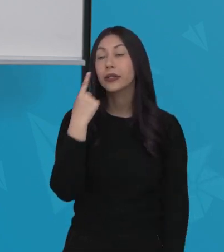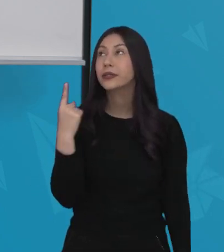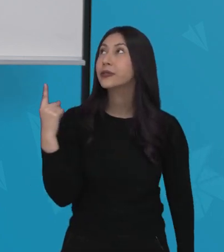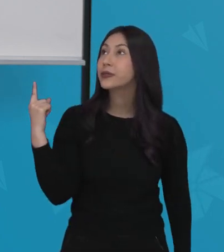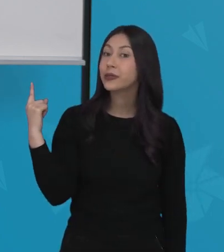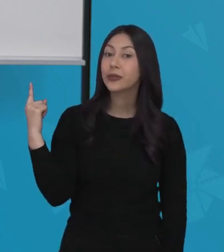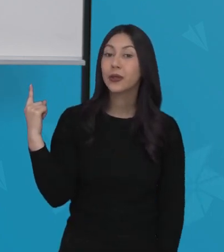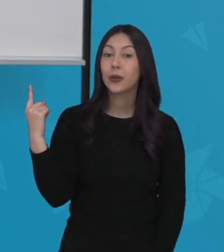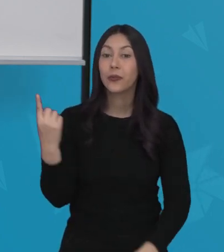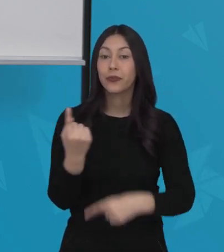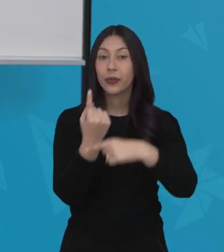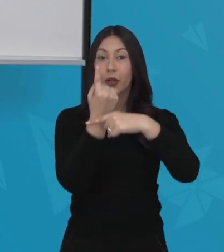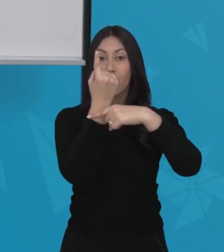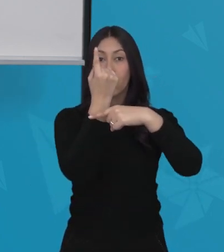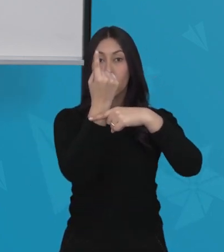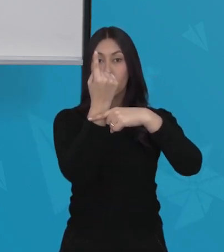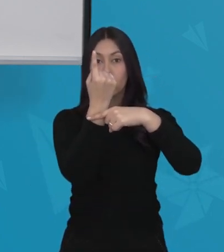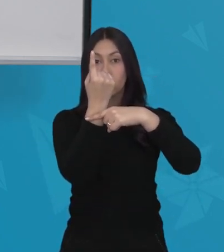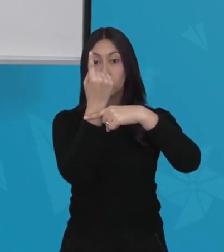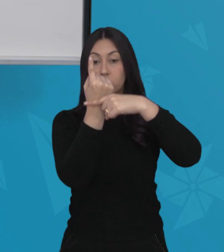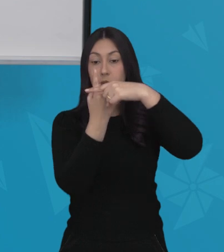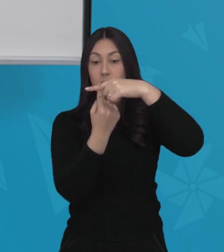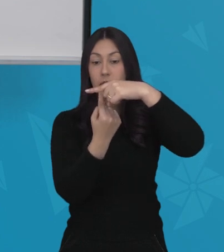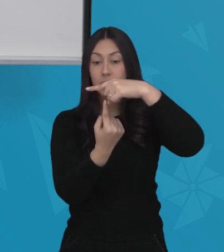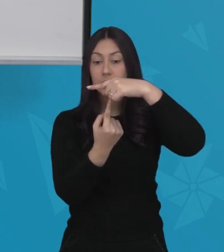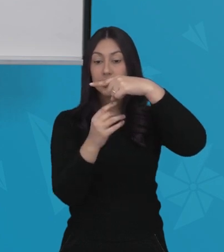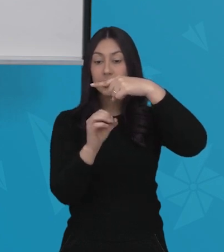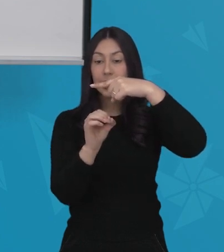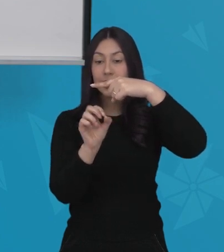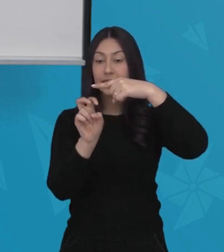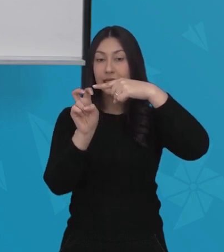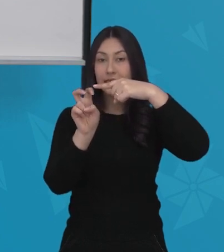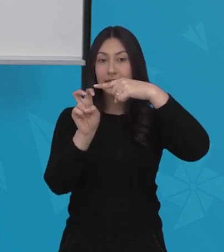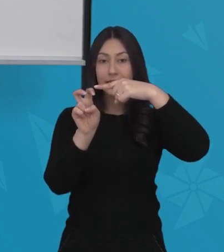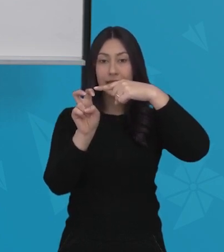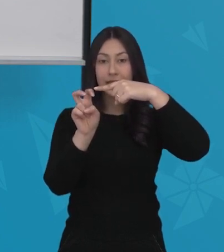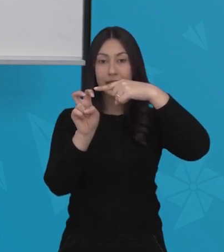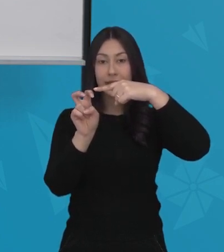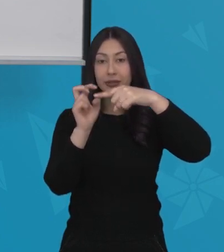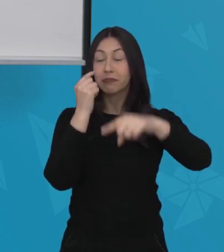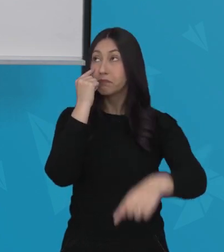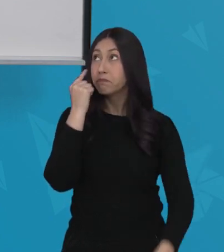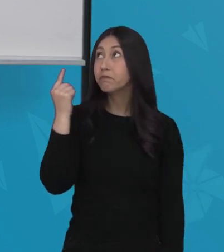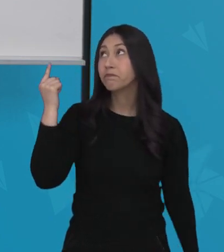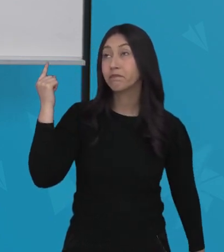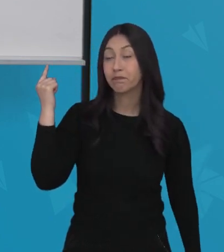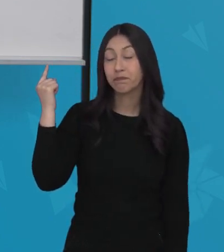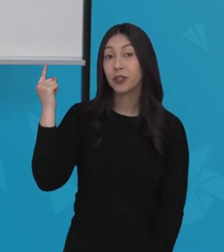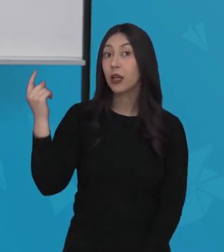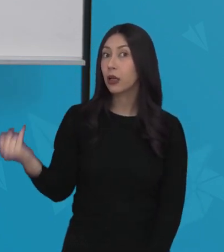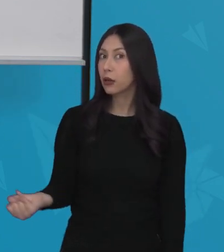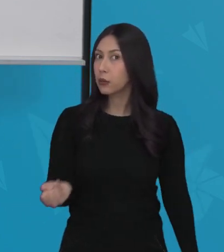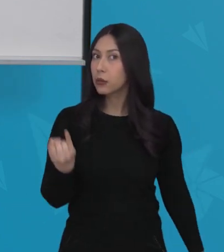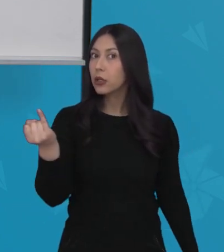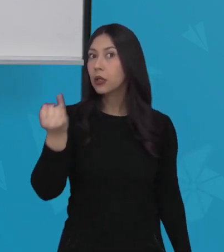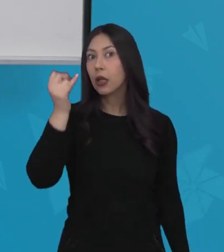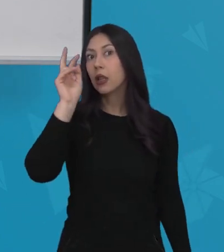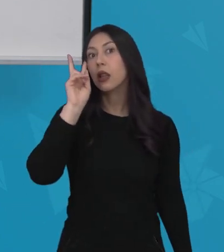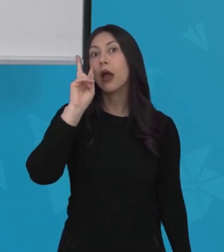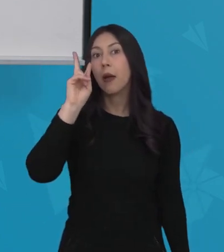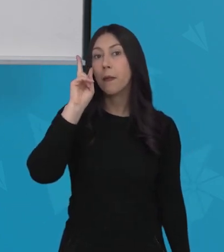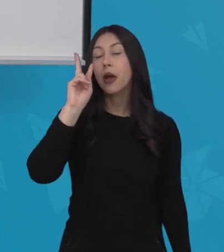daqui, 1 dividido por 10 à quinta. Isso é importantíssimo.